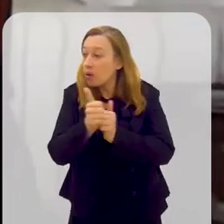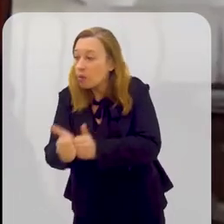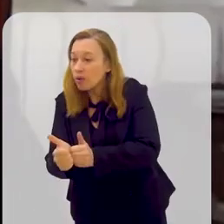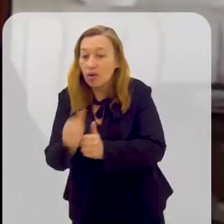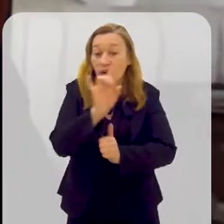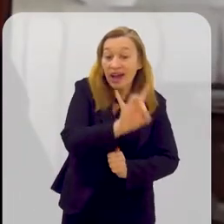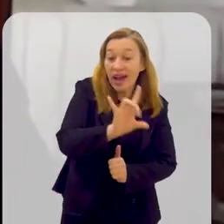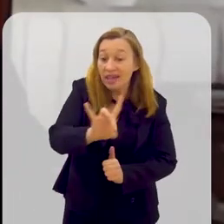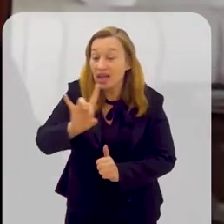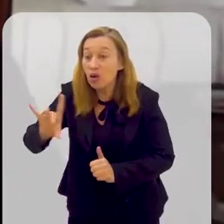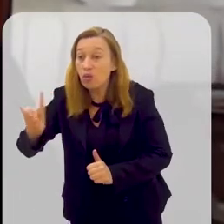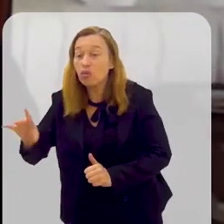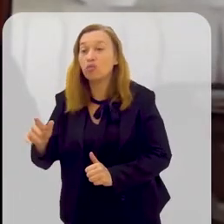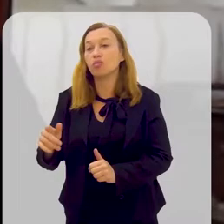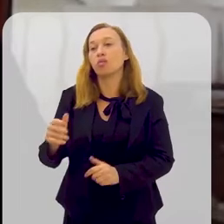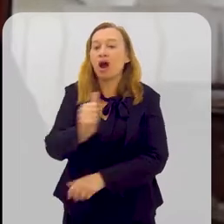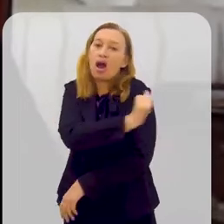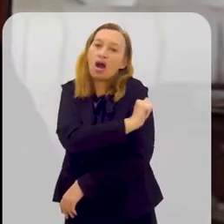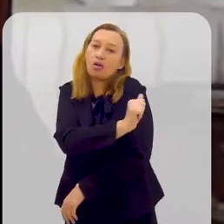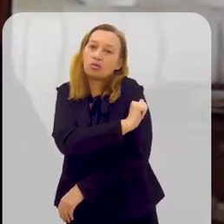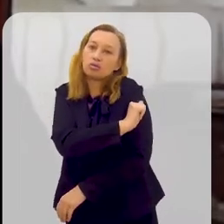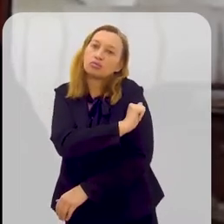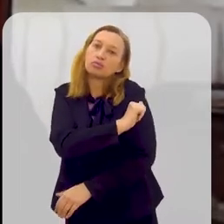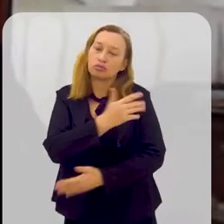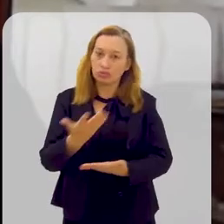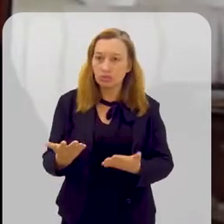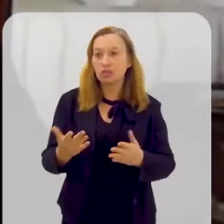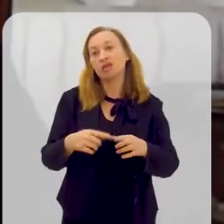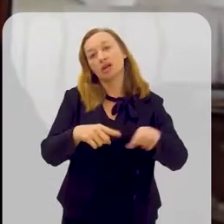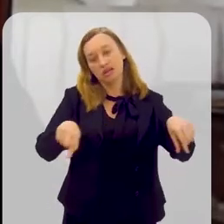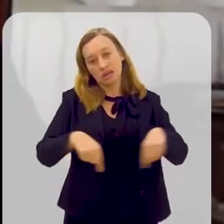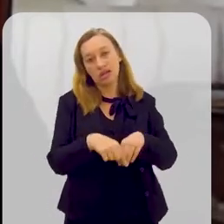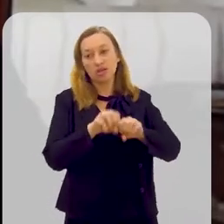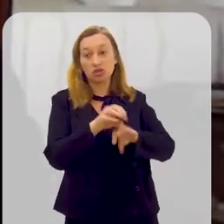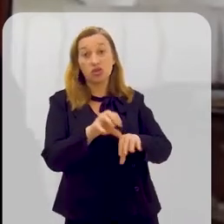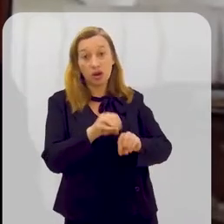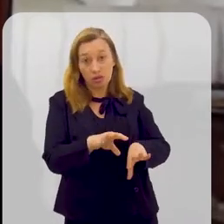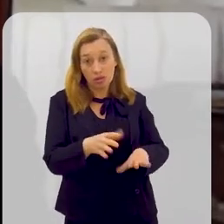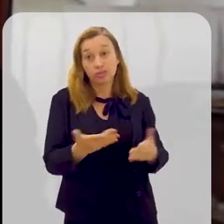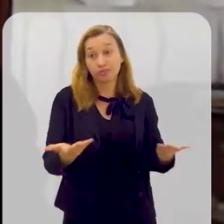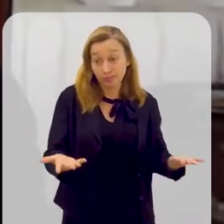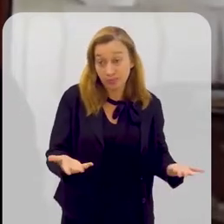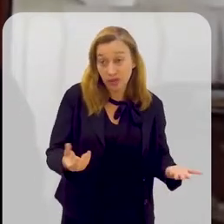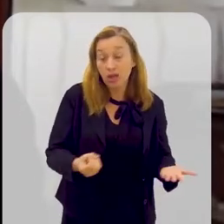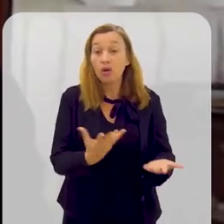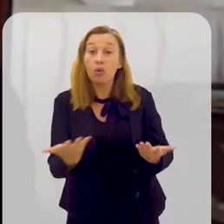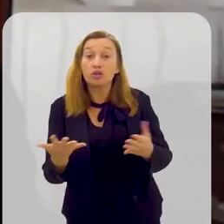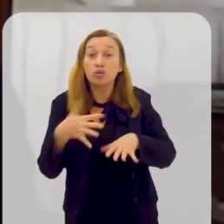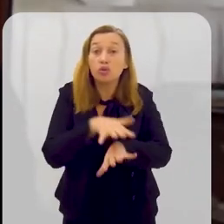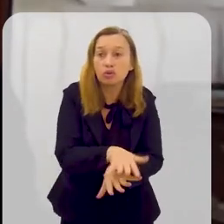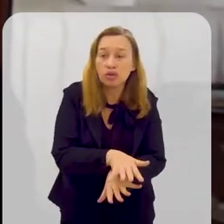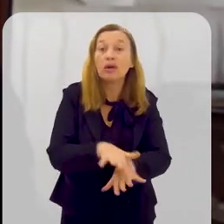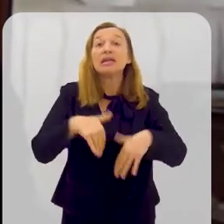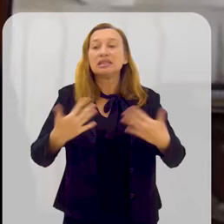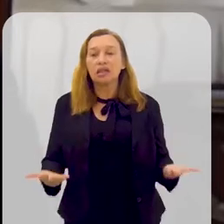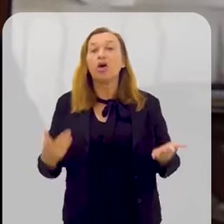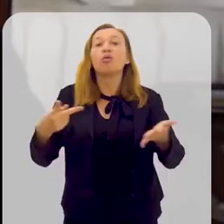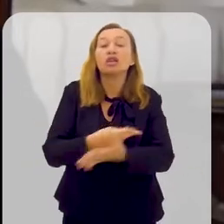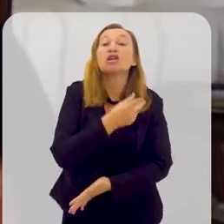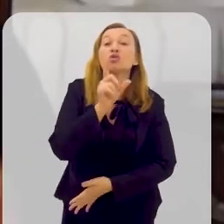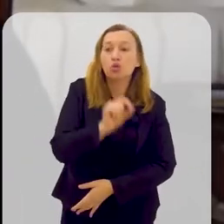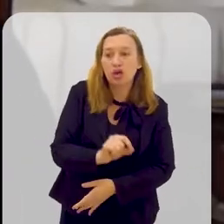de acompanhar cada uma das crianças no seu processo de escolarização enquanto inclusão